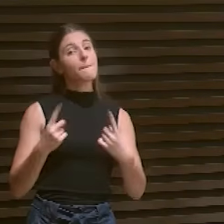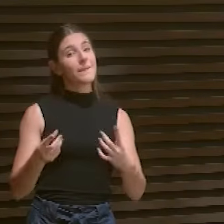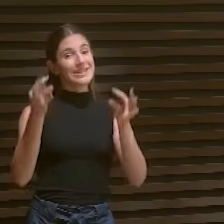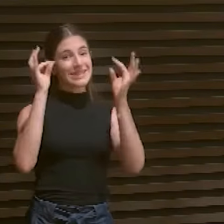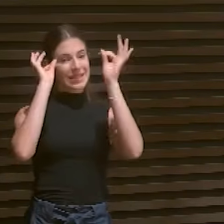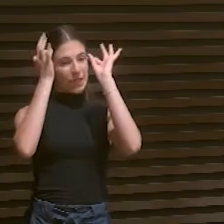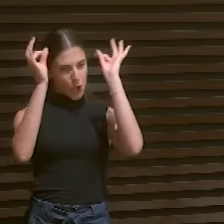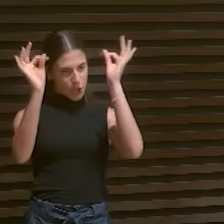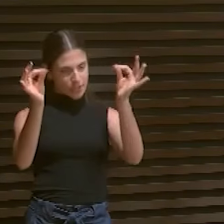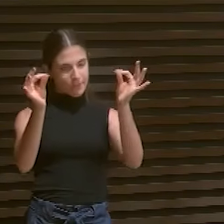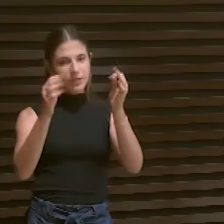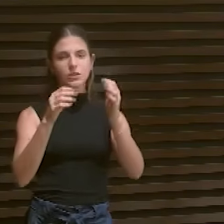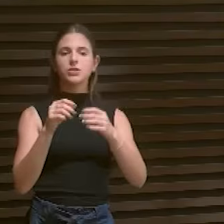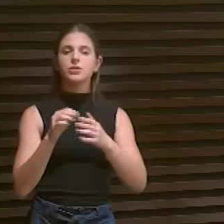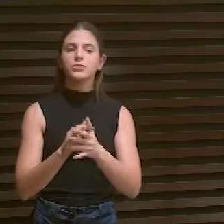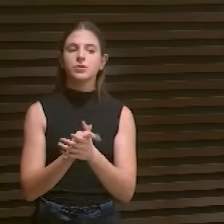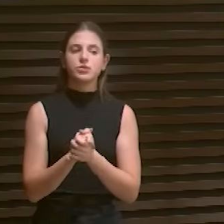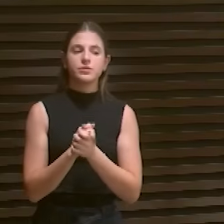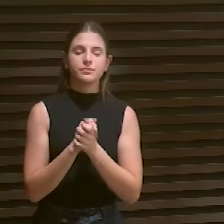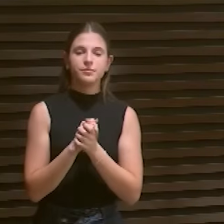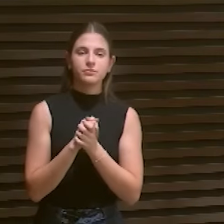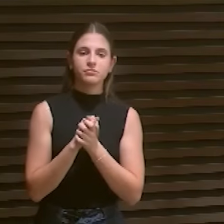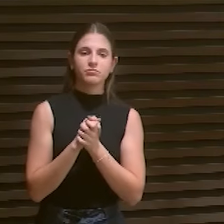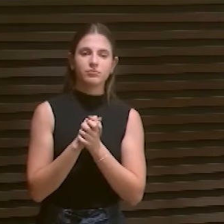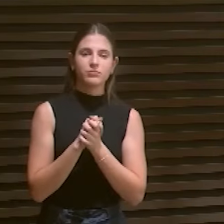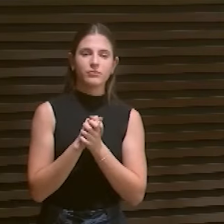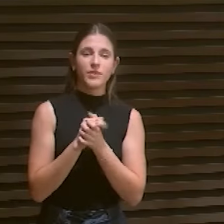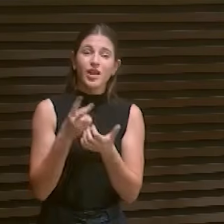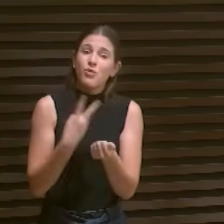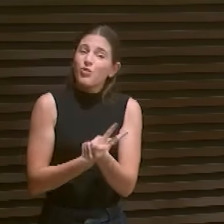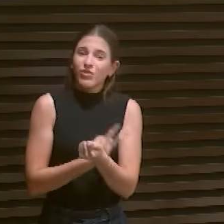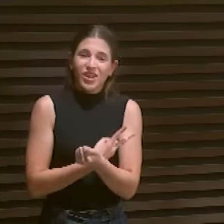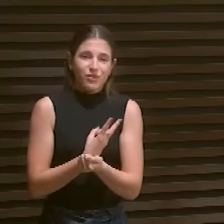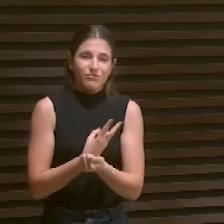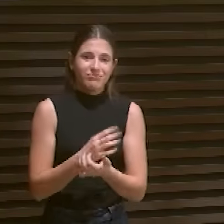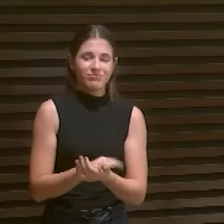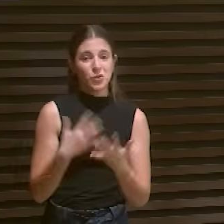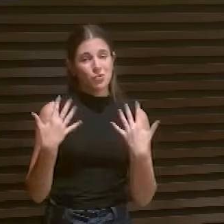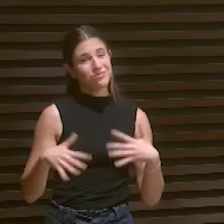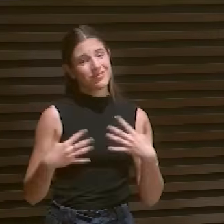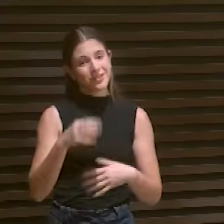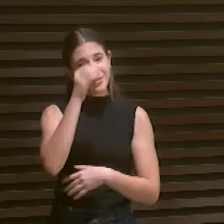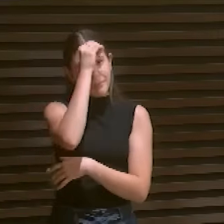pirâmide? Ela é um grande erro, é uma grande tolice.